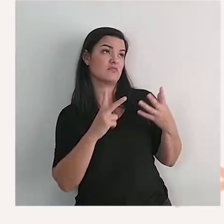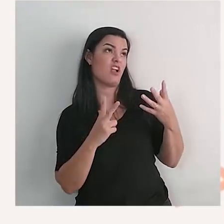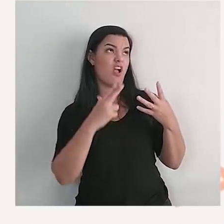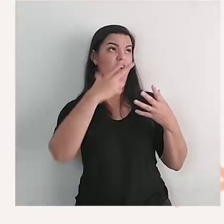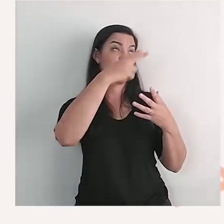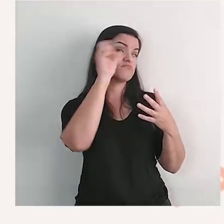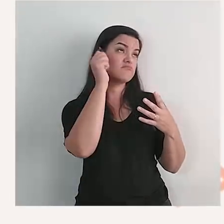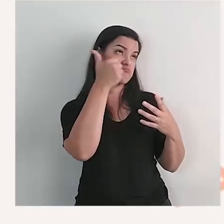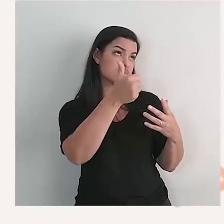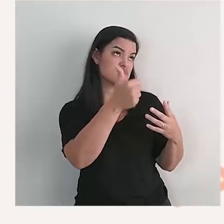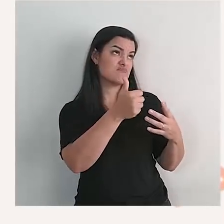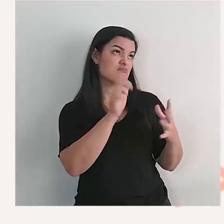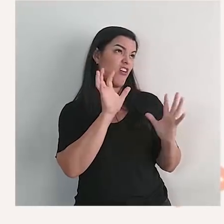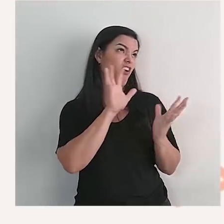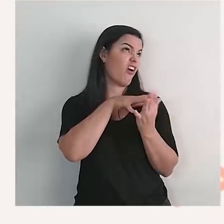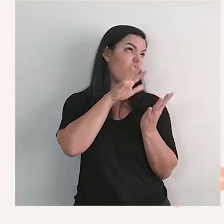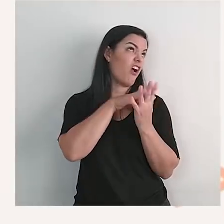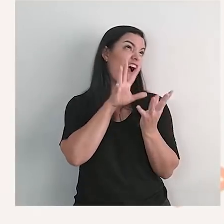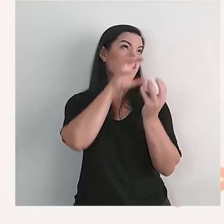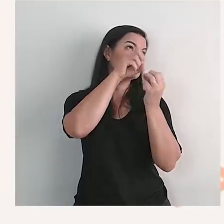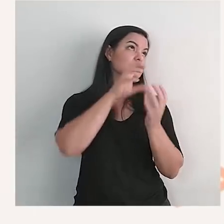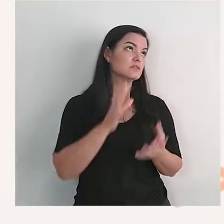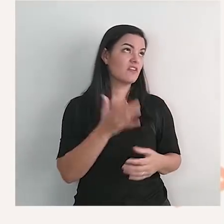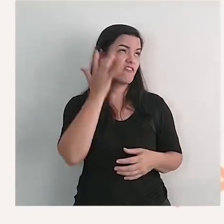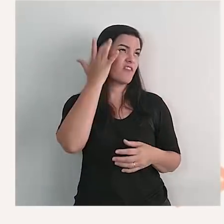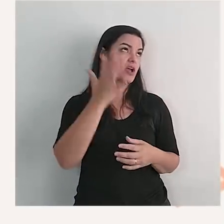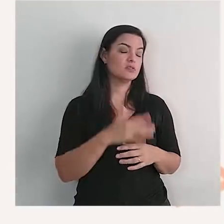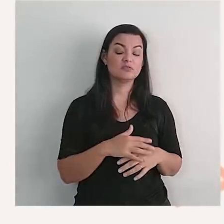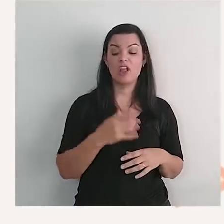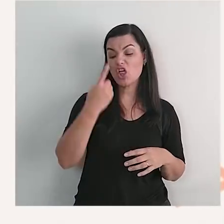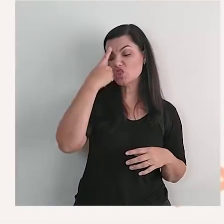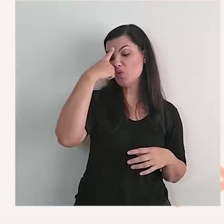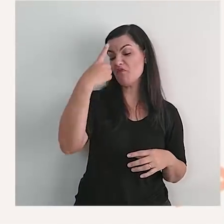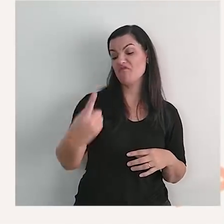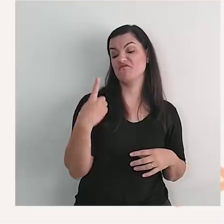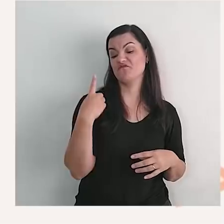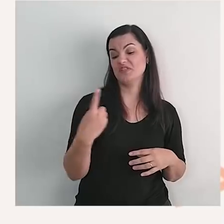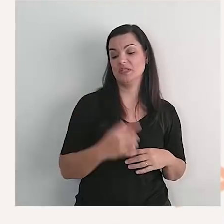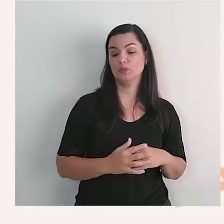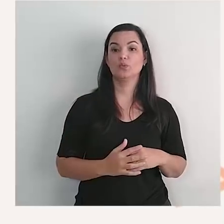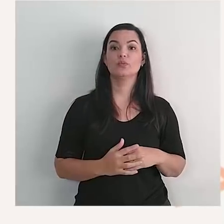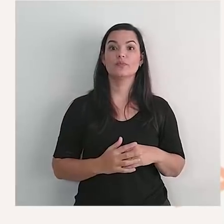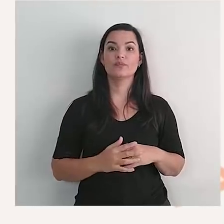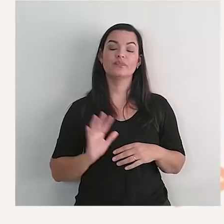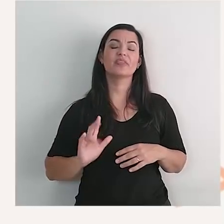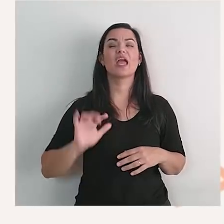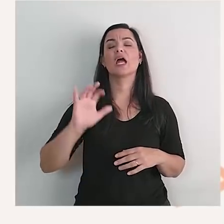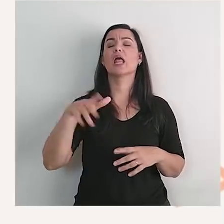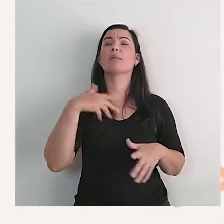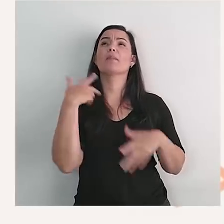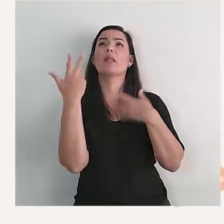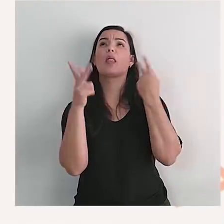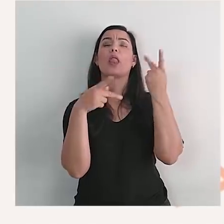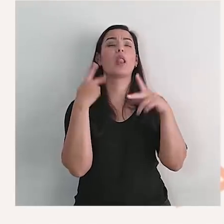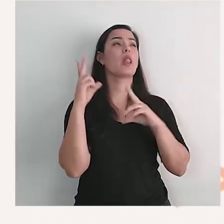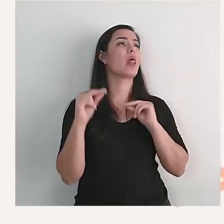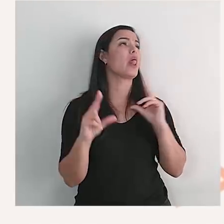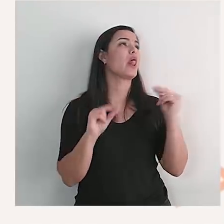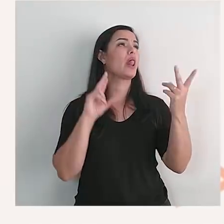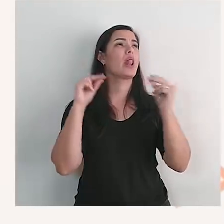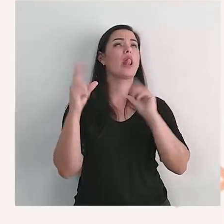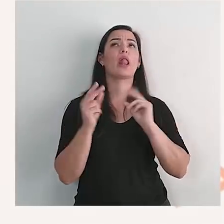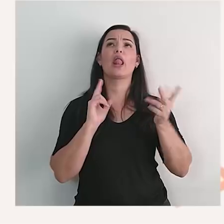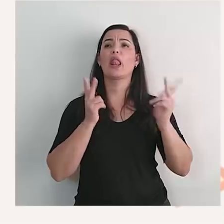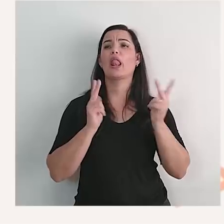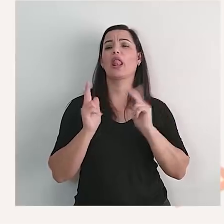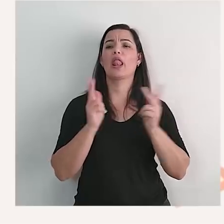corto. Eu corto. Eu duvido. E a aranha falando, blá blá